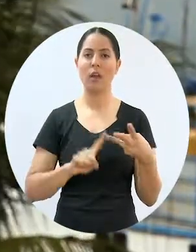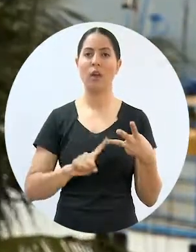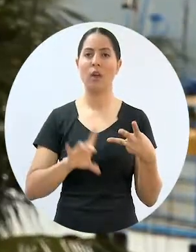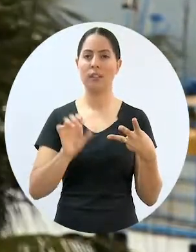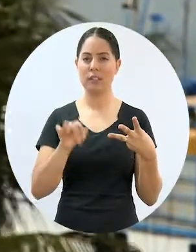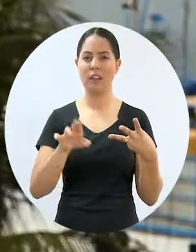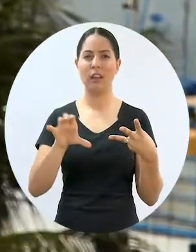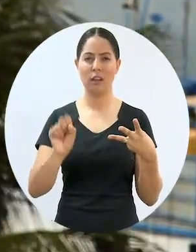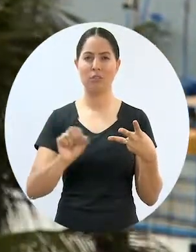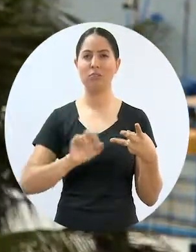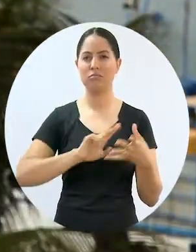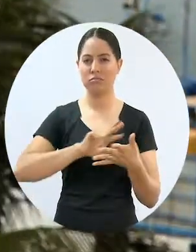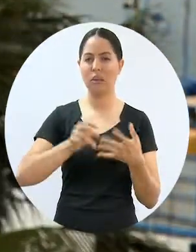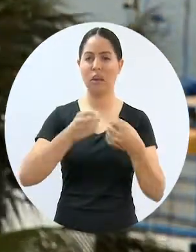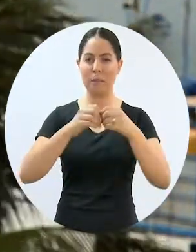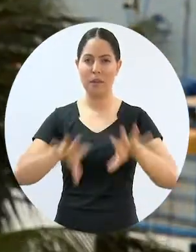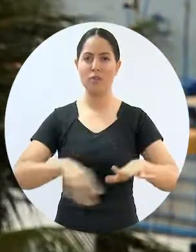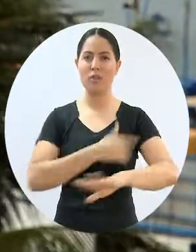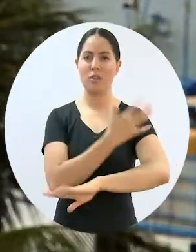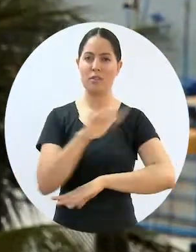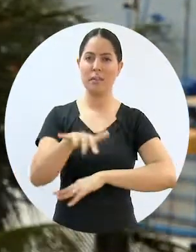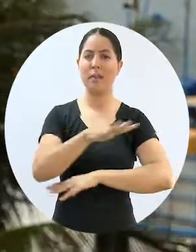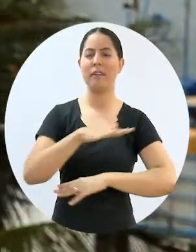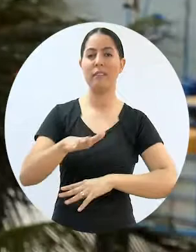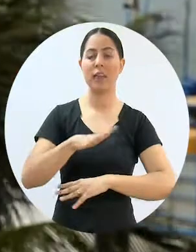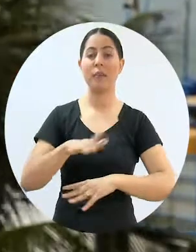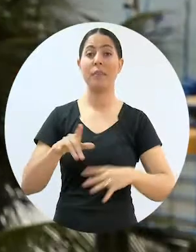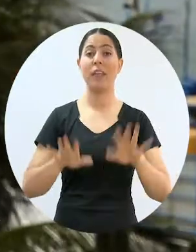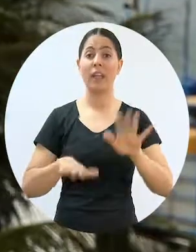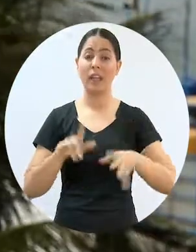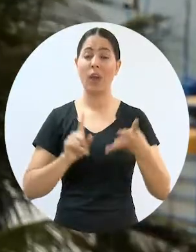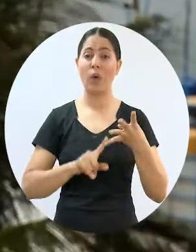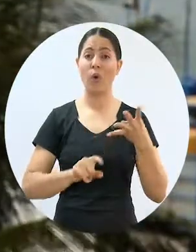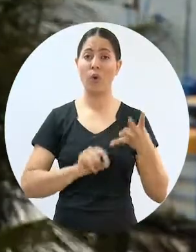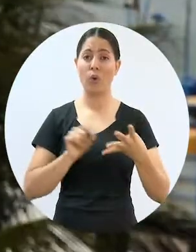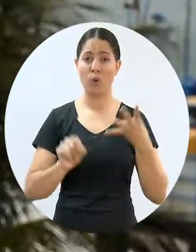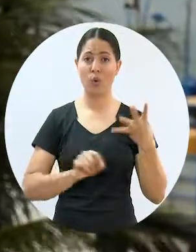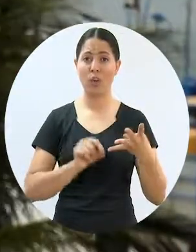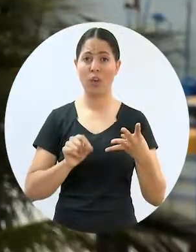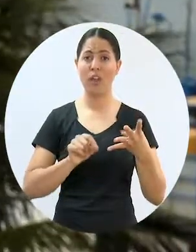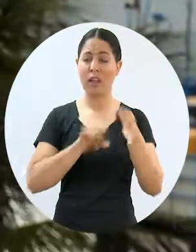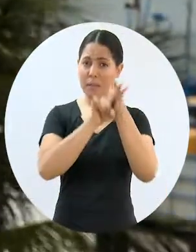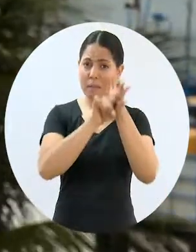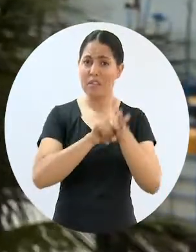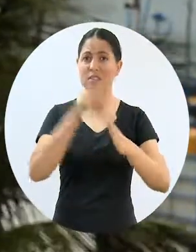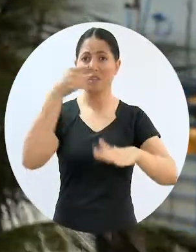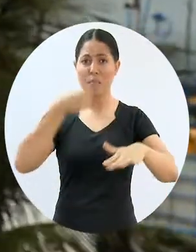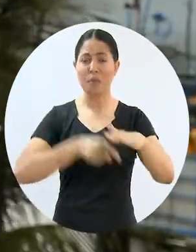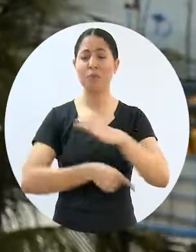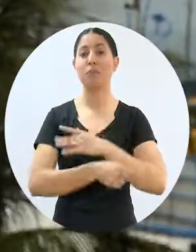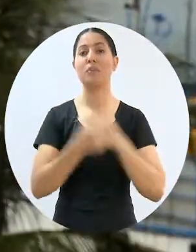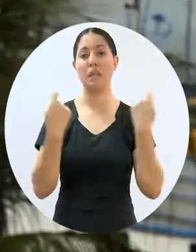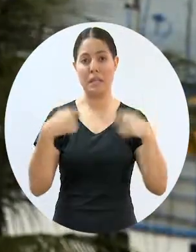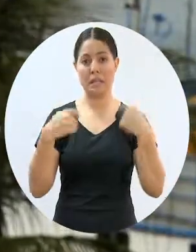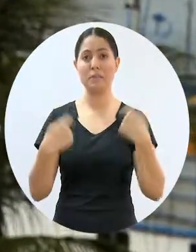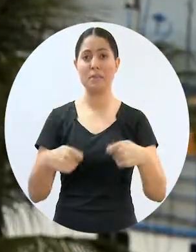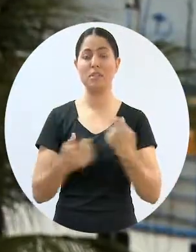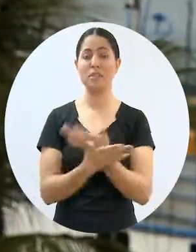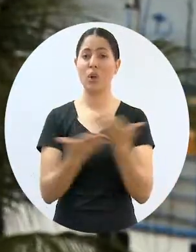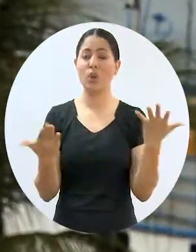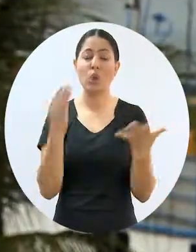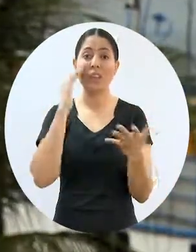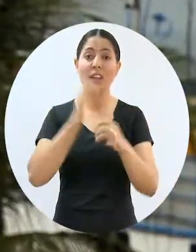aos danos ambientais que foram verificados e alguns que ainda requerem pesquisas mais aprofundadas para que a gente